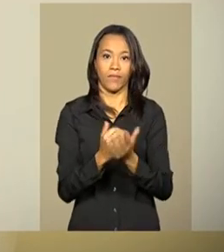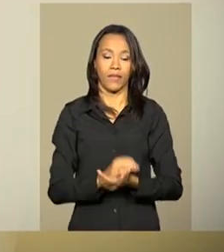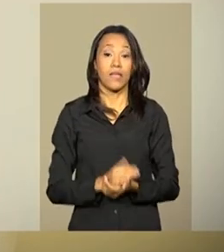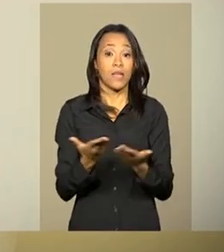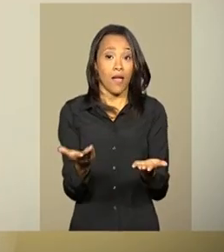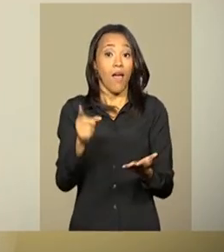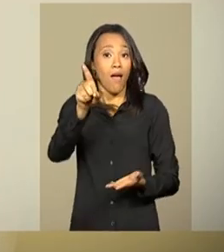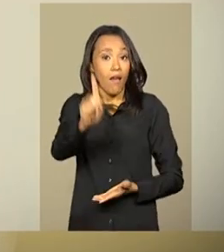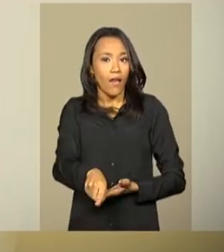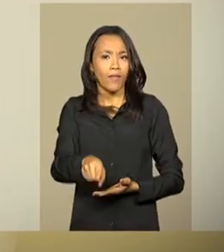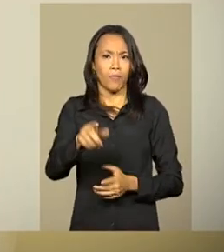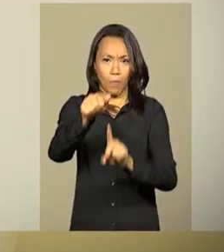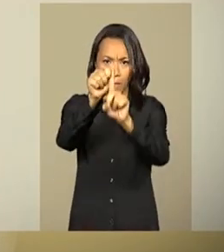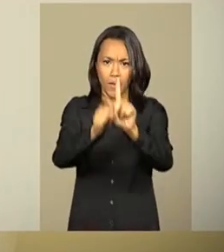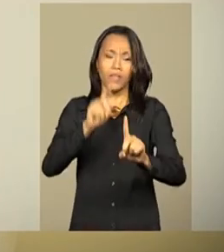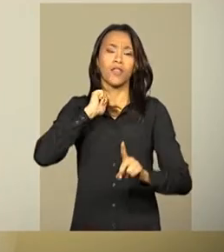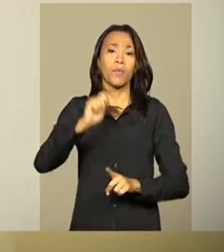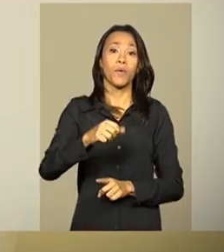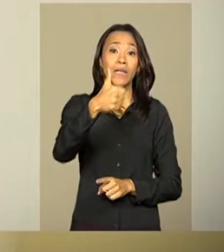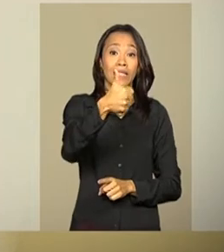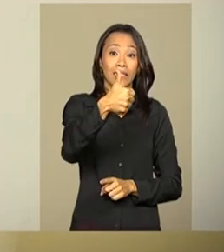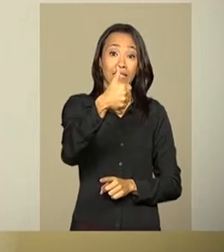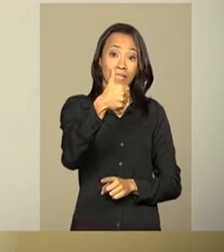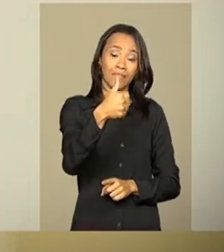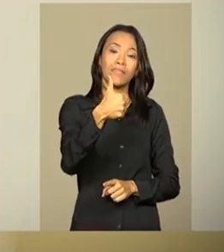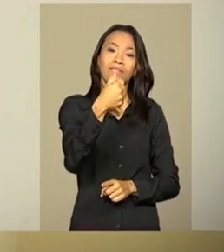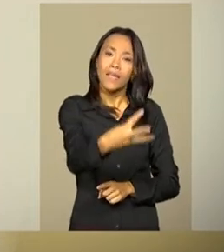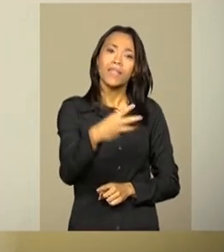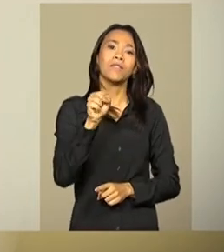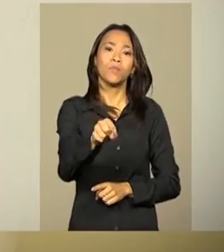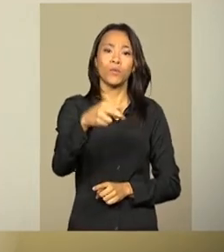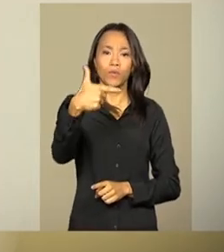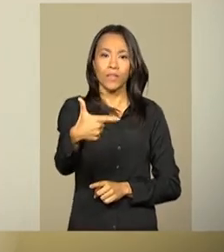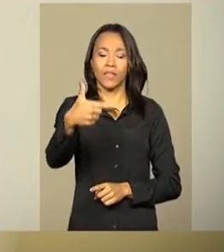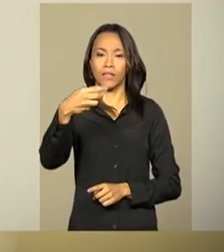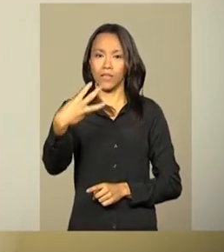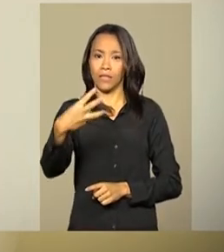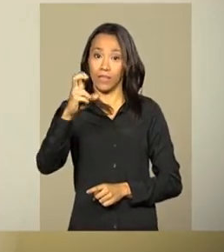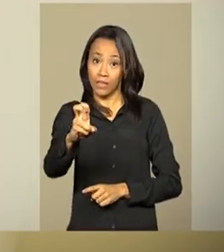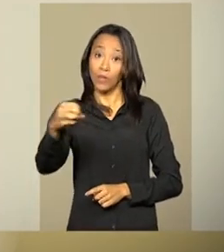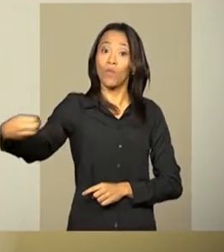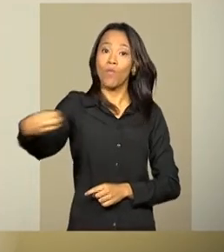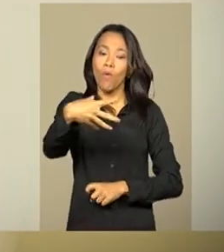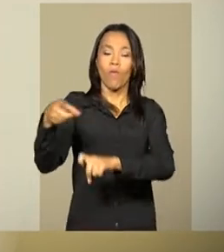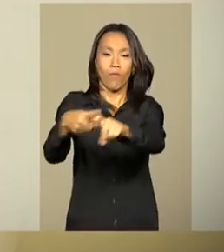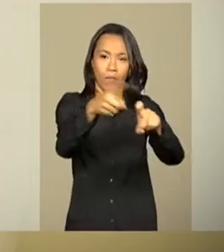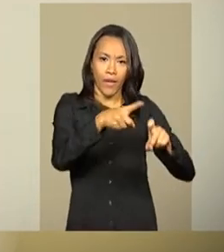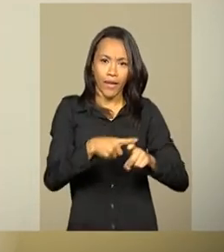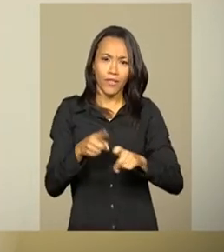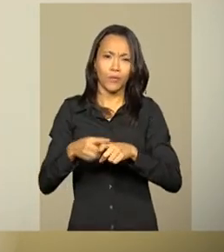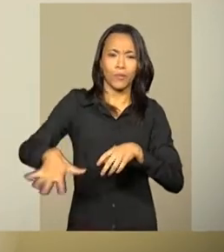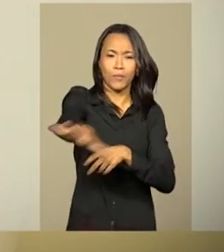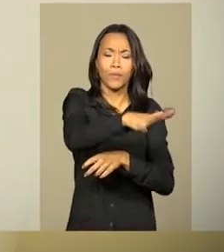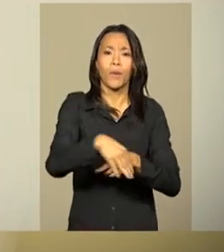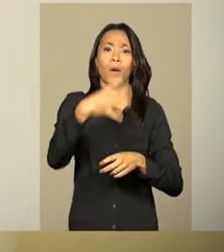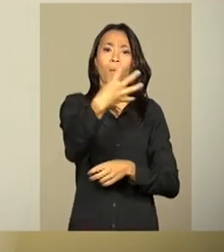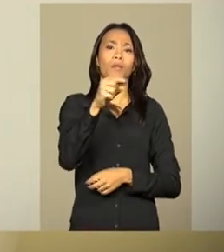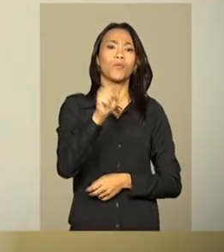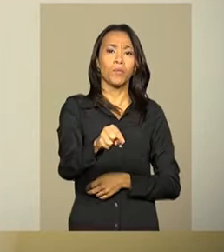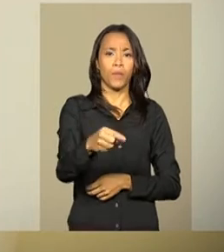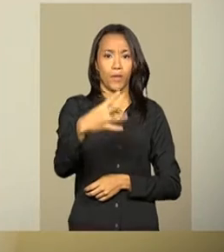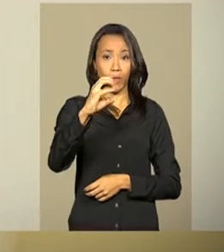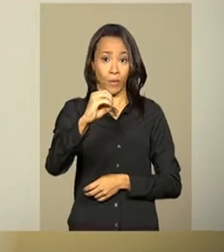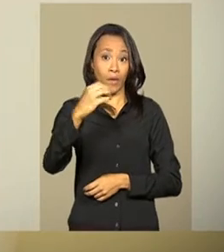serão em abril 13.235 novos médicos cobrindo 440